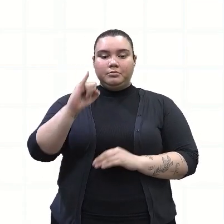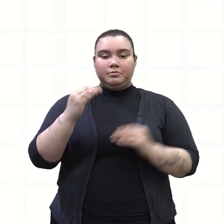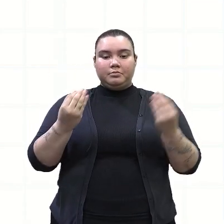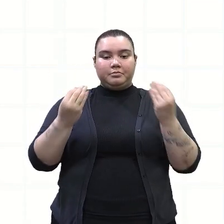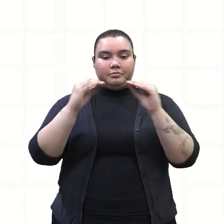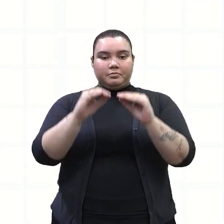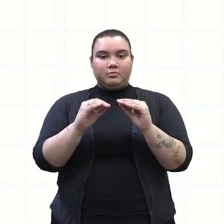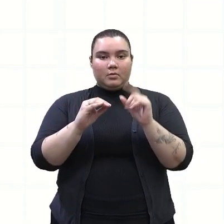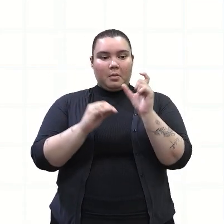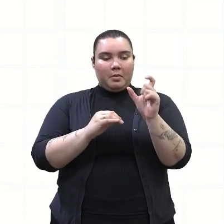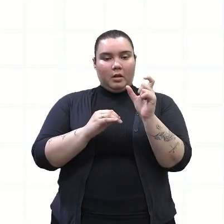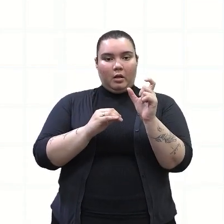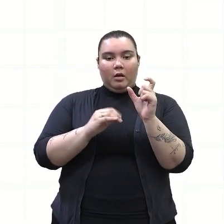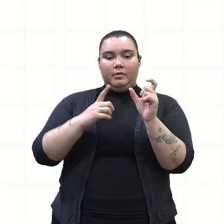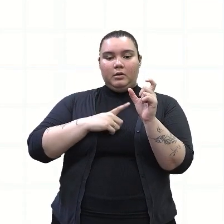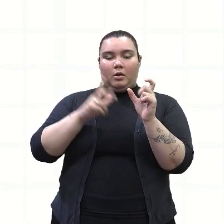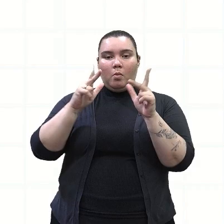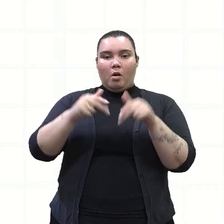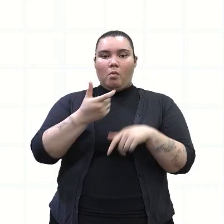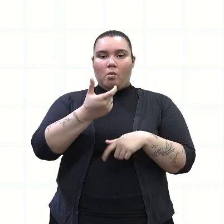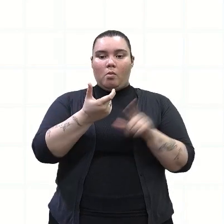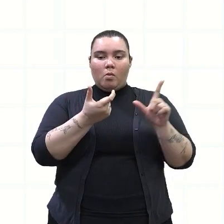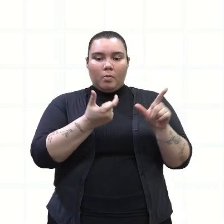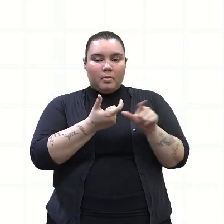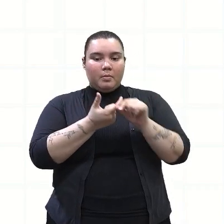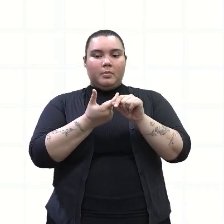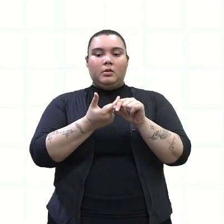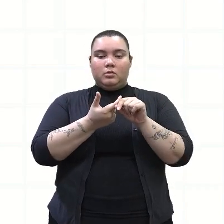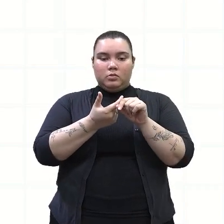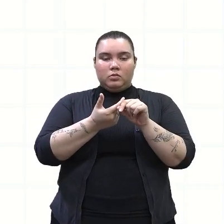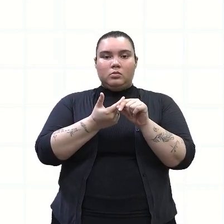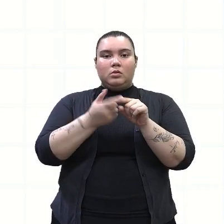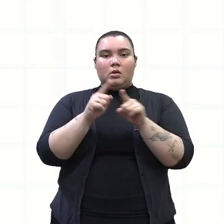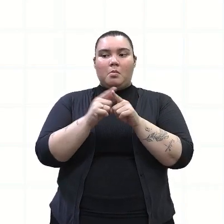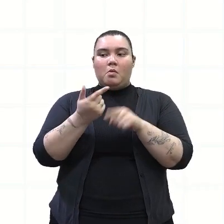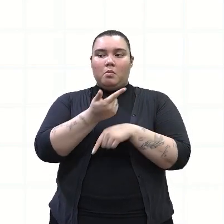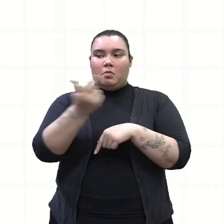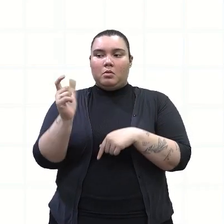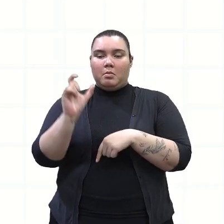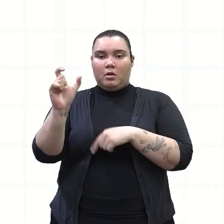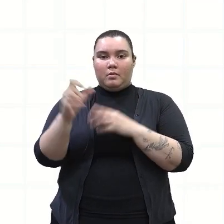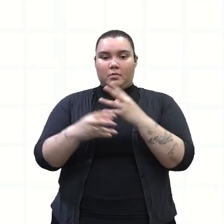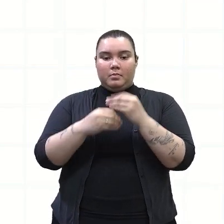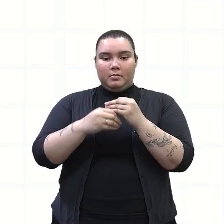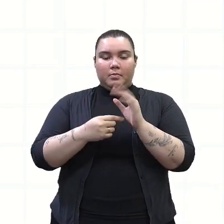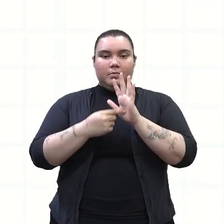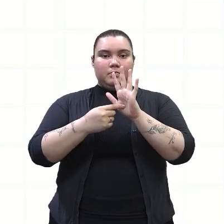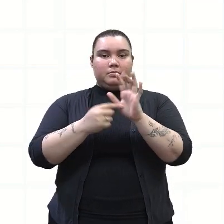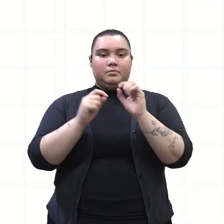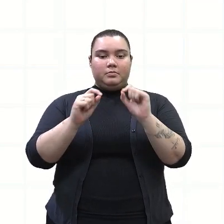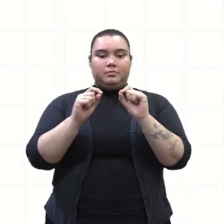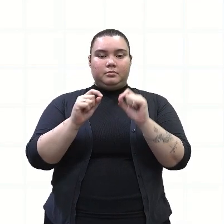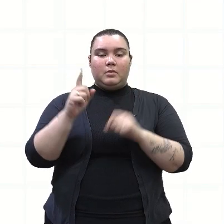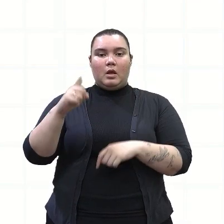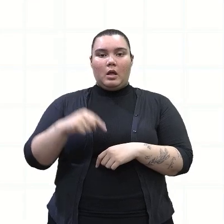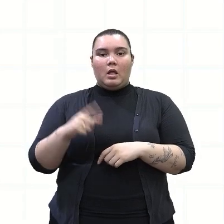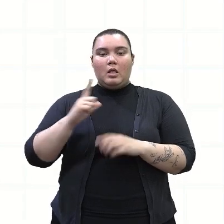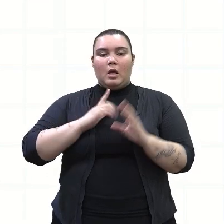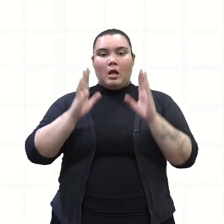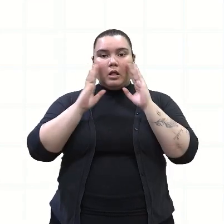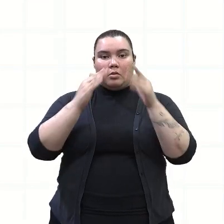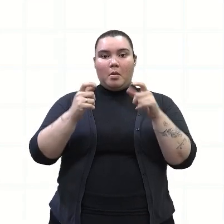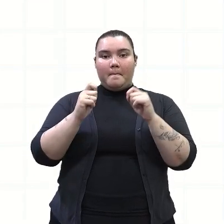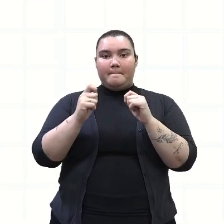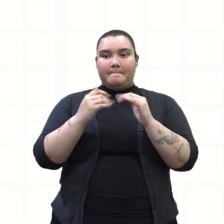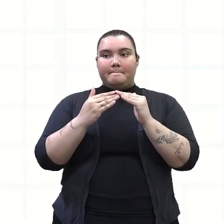este pedacinho e esta palavra aqui, ó, eu estou destacando algo em relação a superlativo, é algo maior